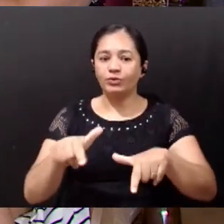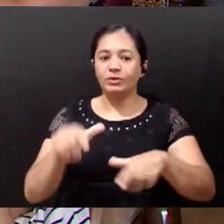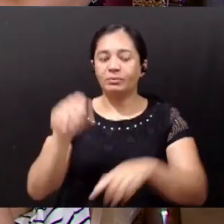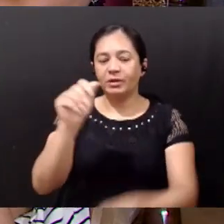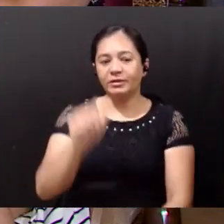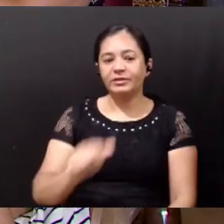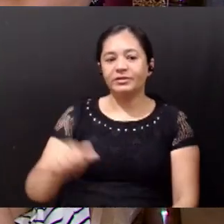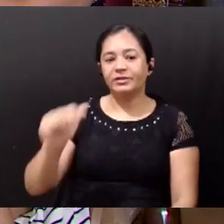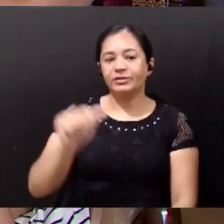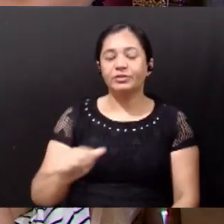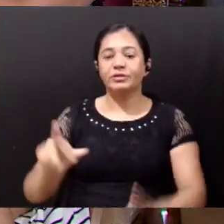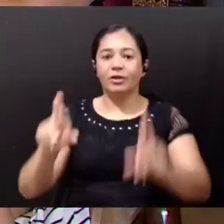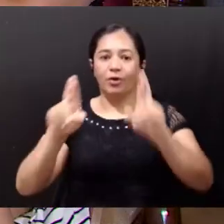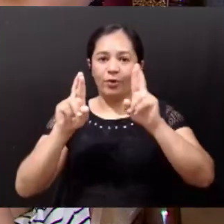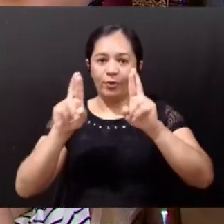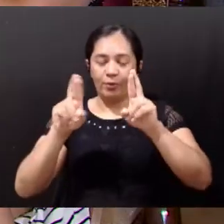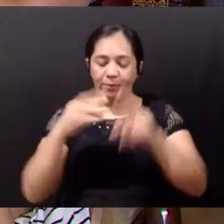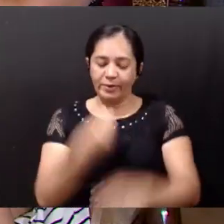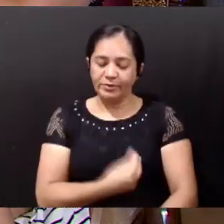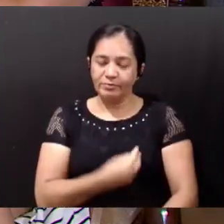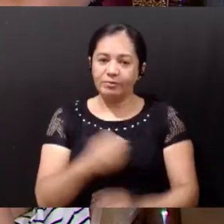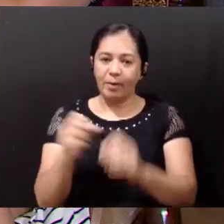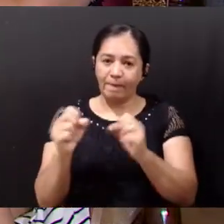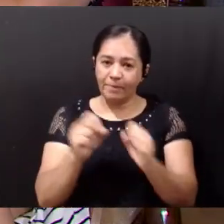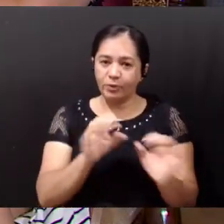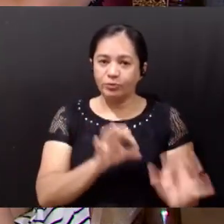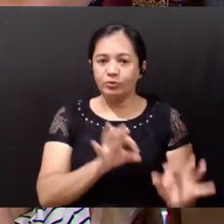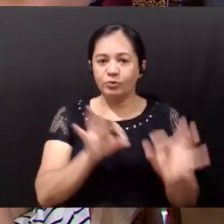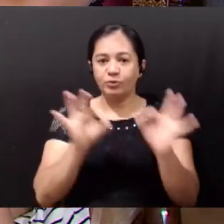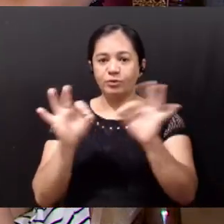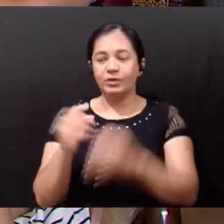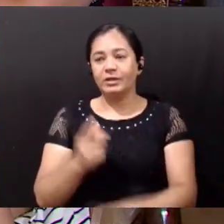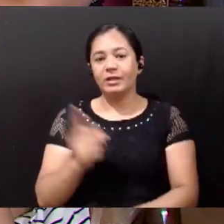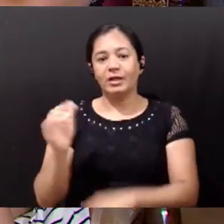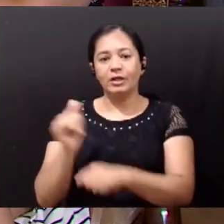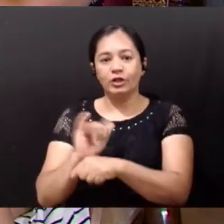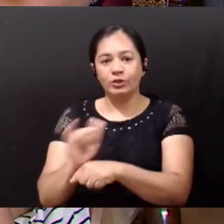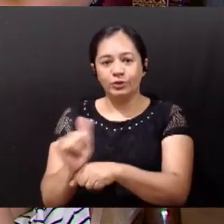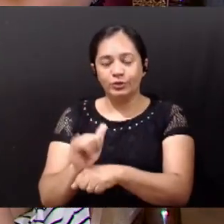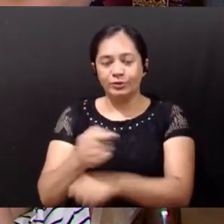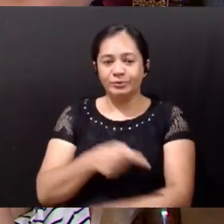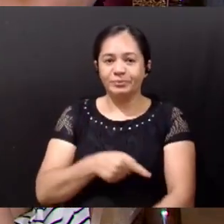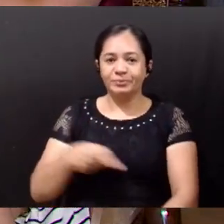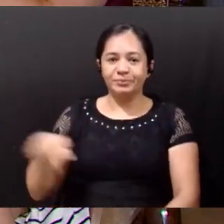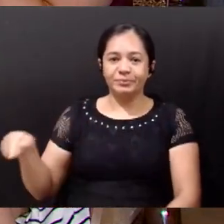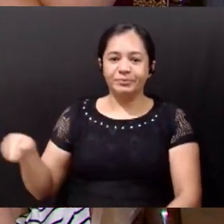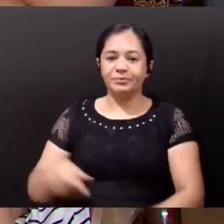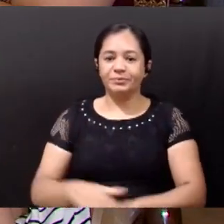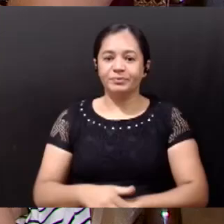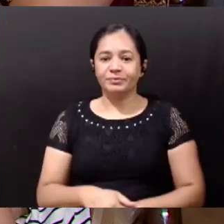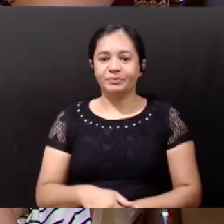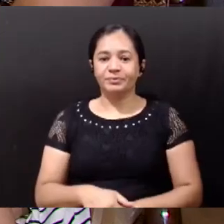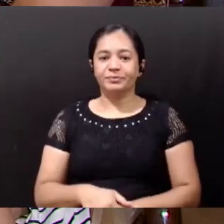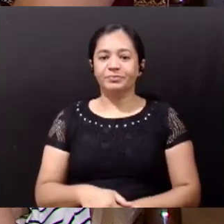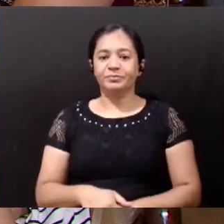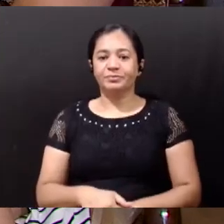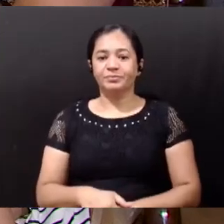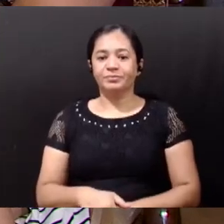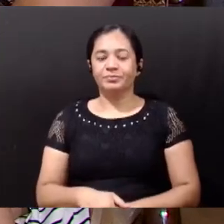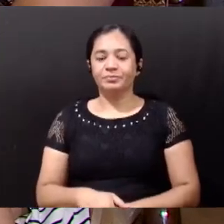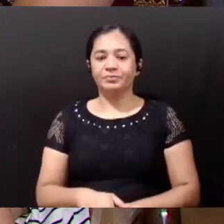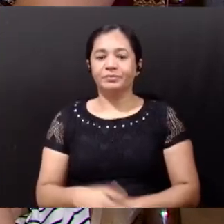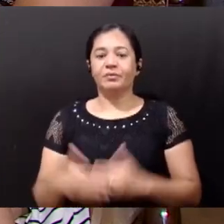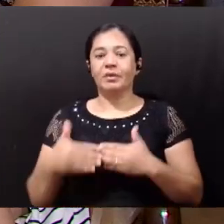Vida. Você pode conferir, esse programa está lá no youtube.com/TV Câmara Campinas. Zita, a partir do momento que vocês